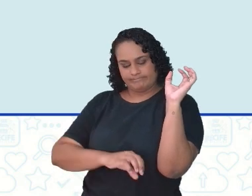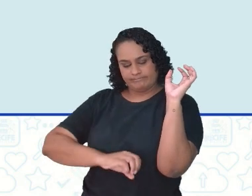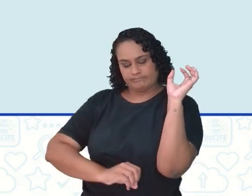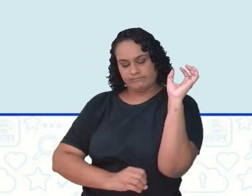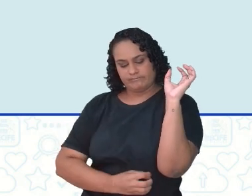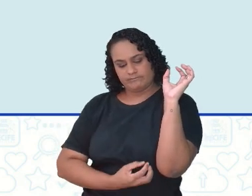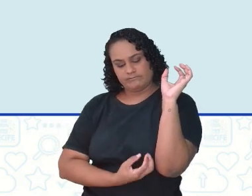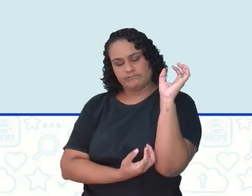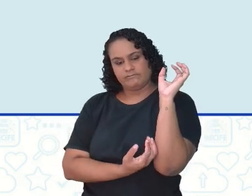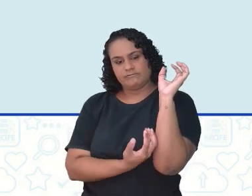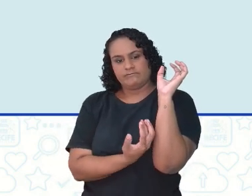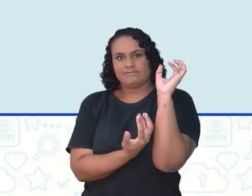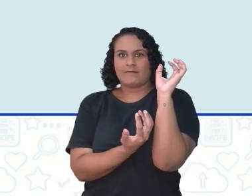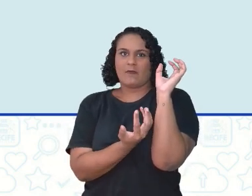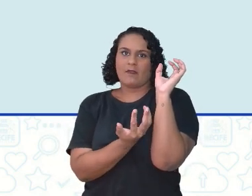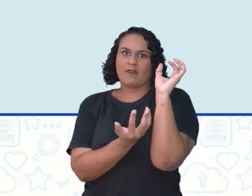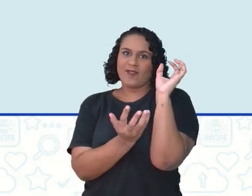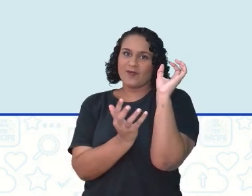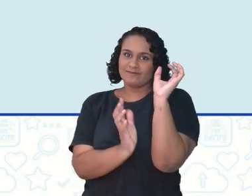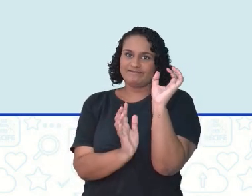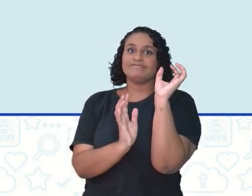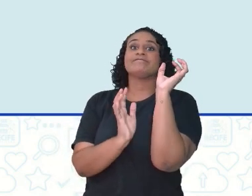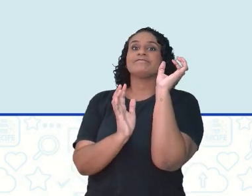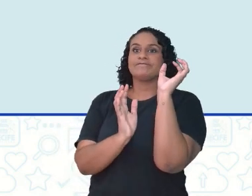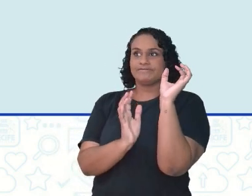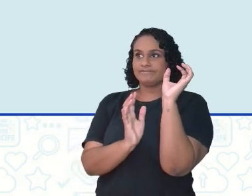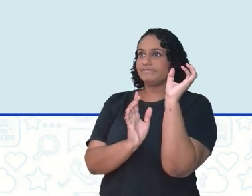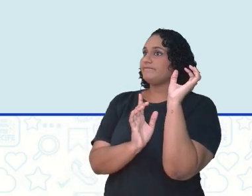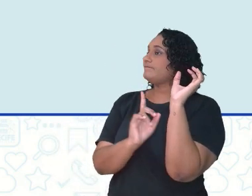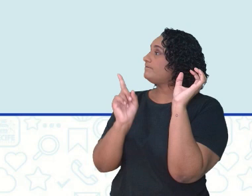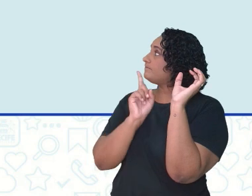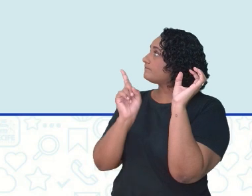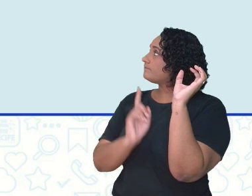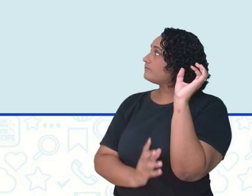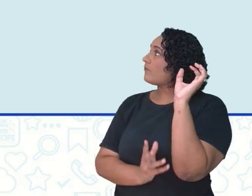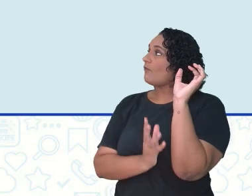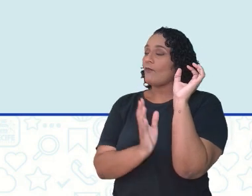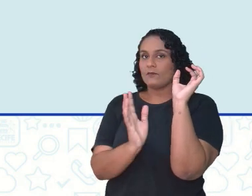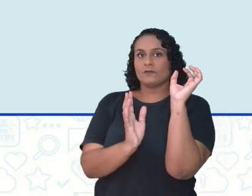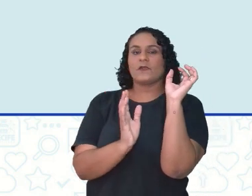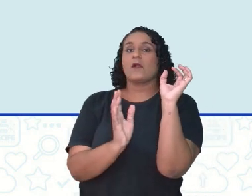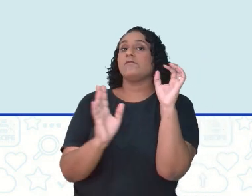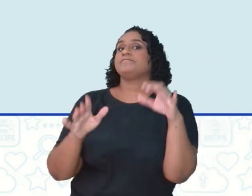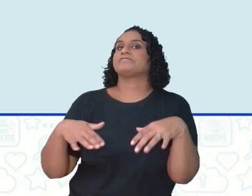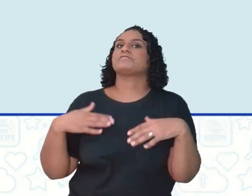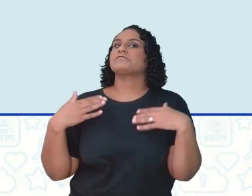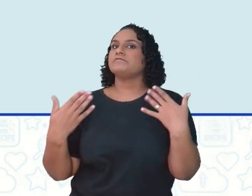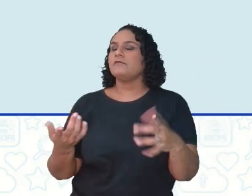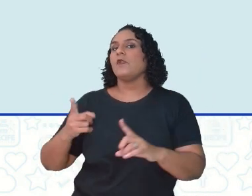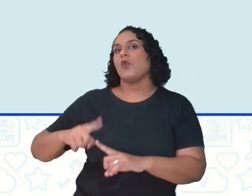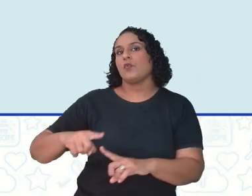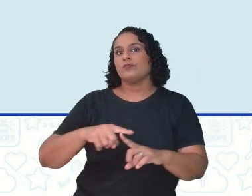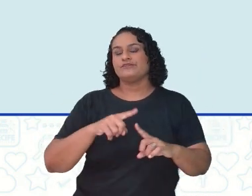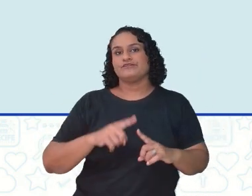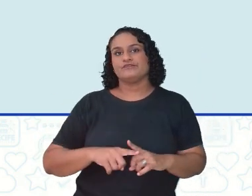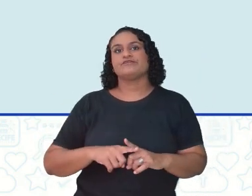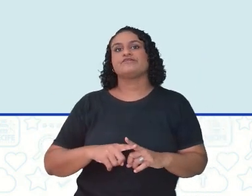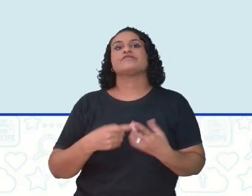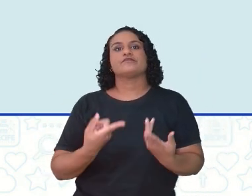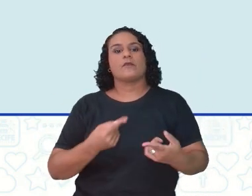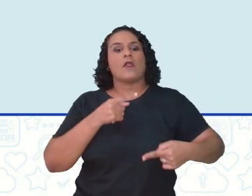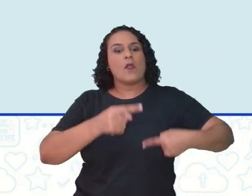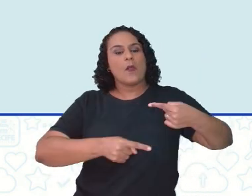para ficar. E aí depois ele já vai originando outro ser. Então esse tipo de